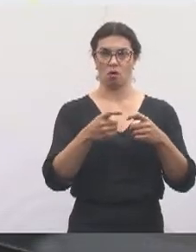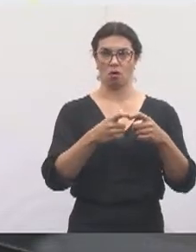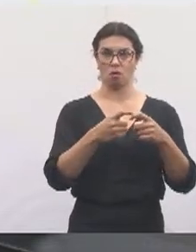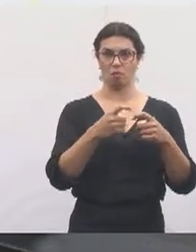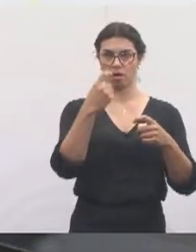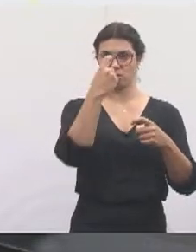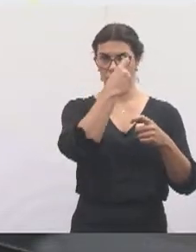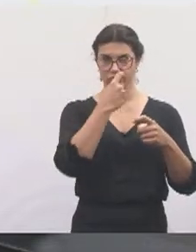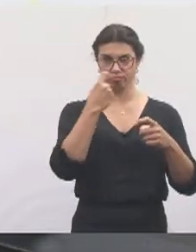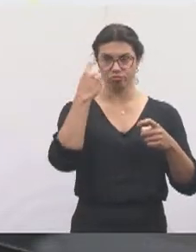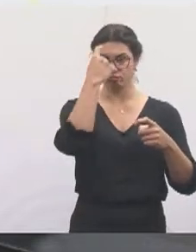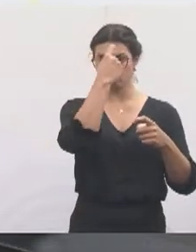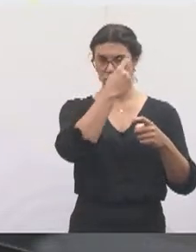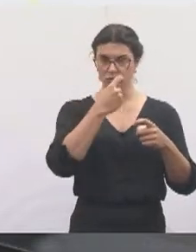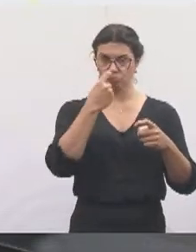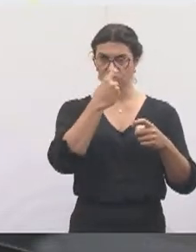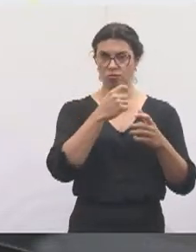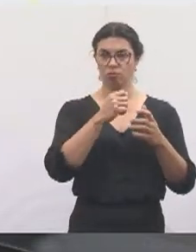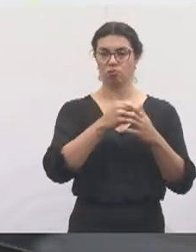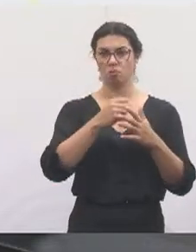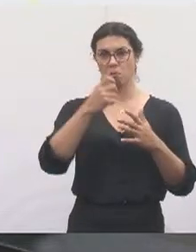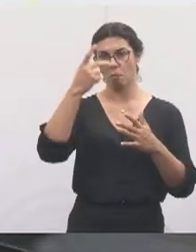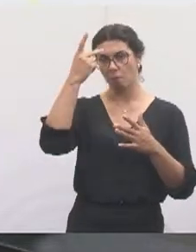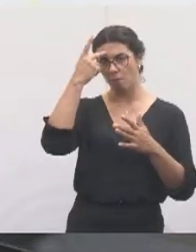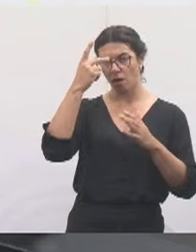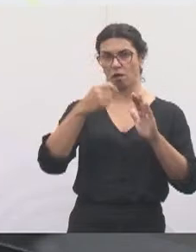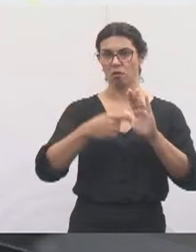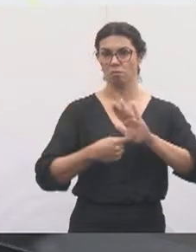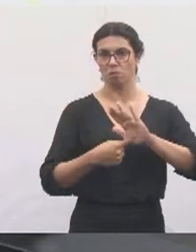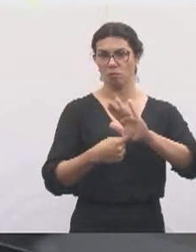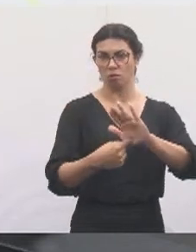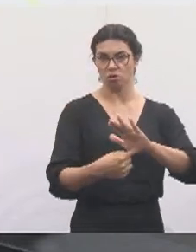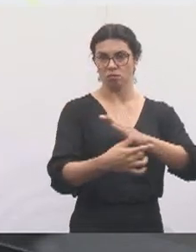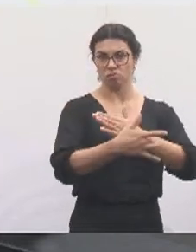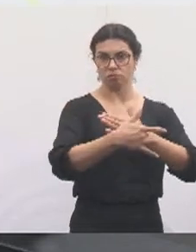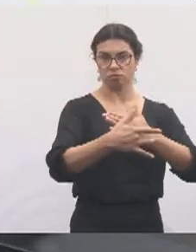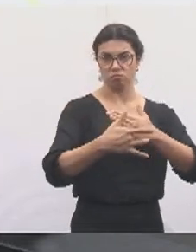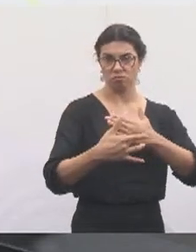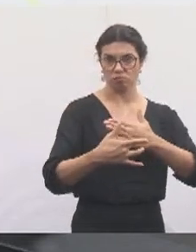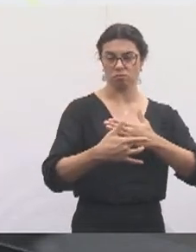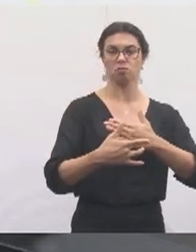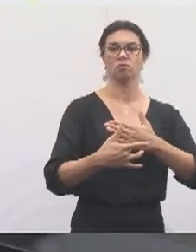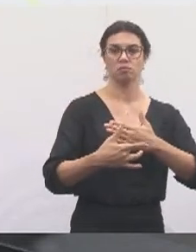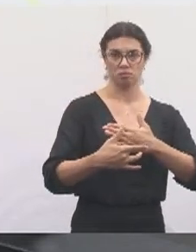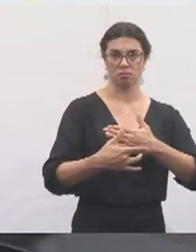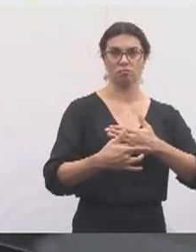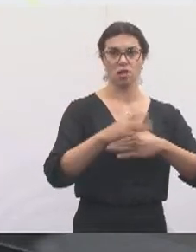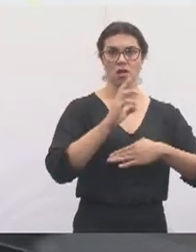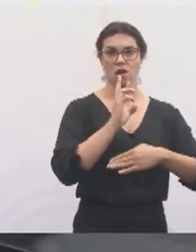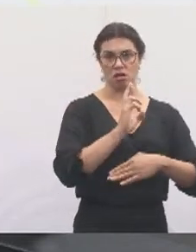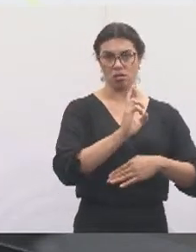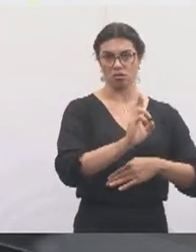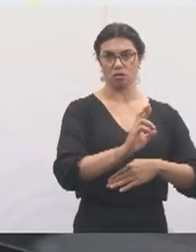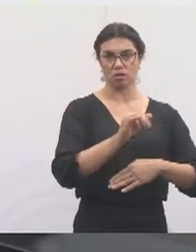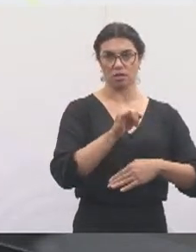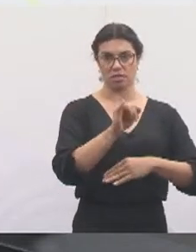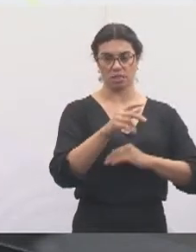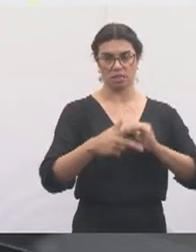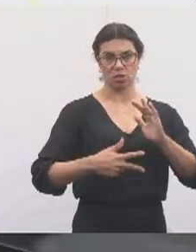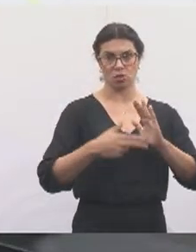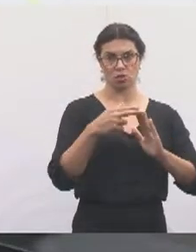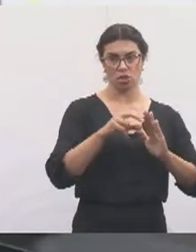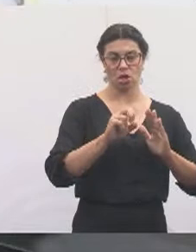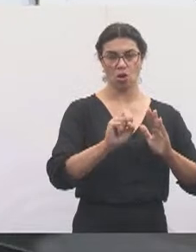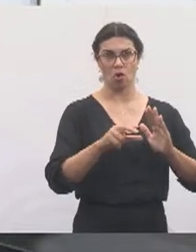Jacaraípe dos exames diagnosticado se ser em cirurgia ou